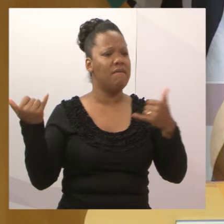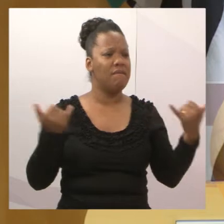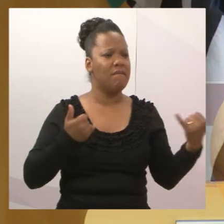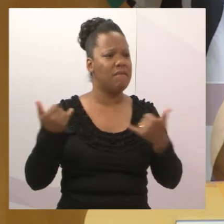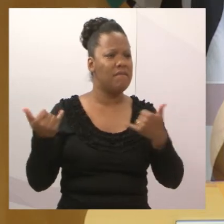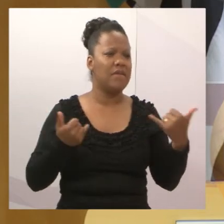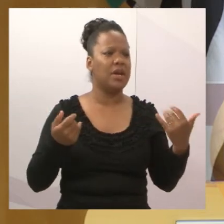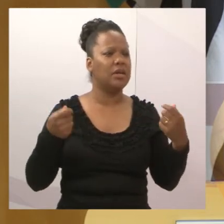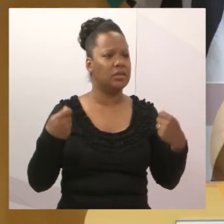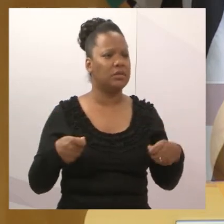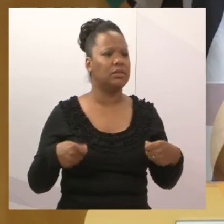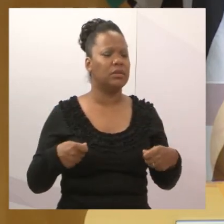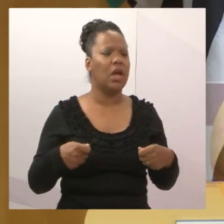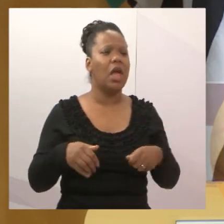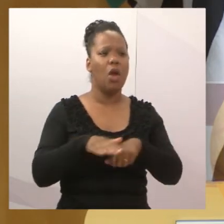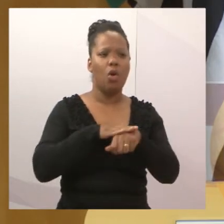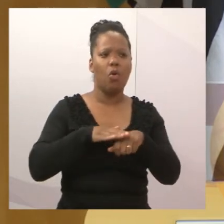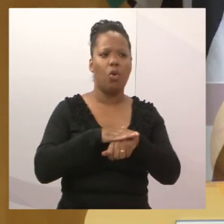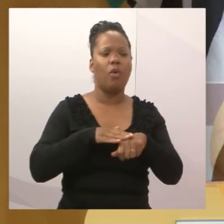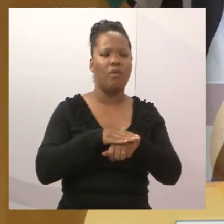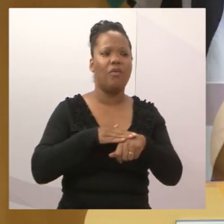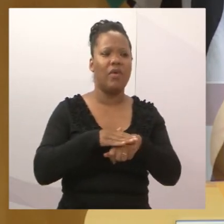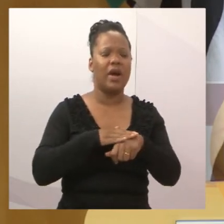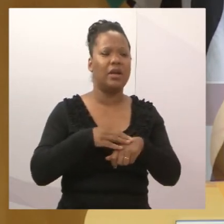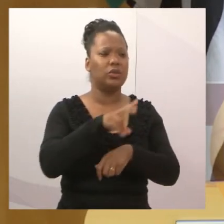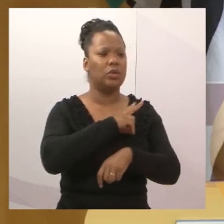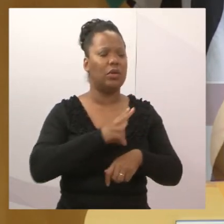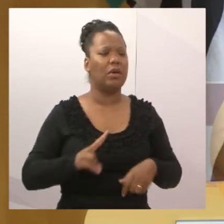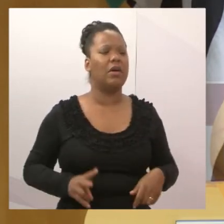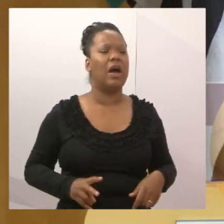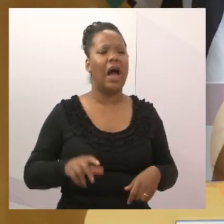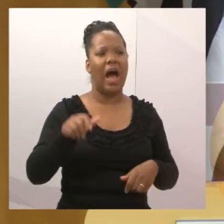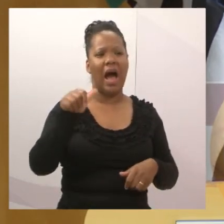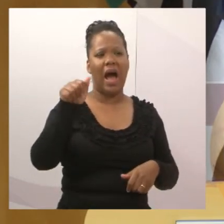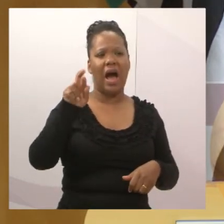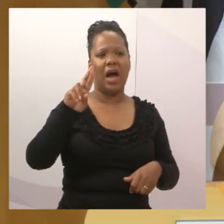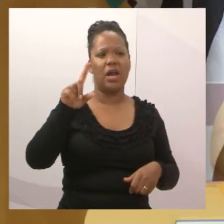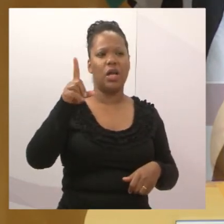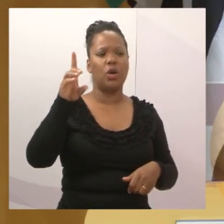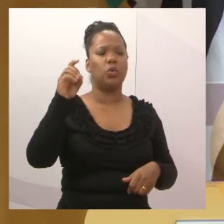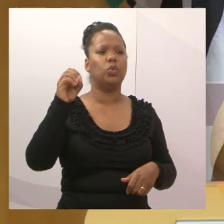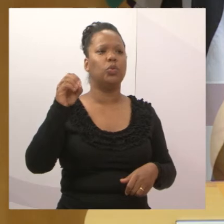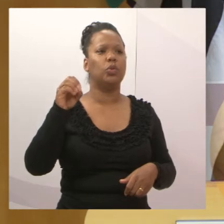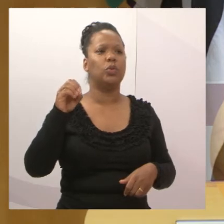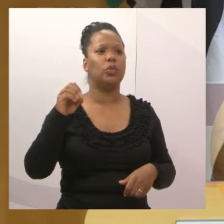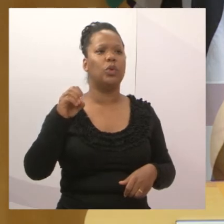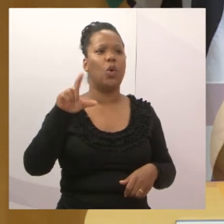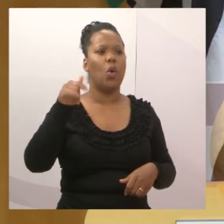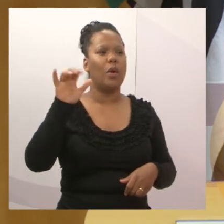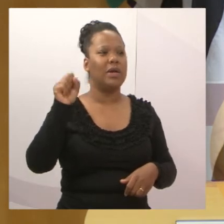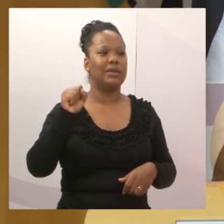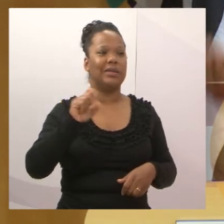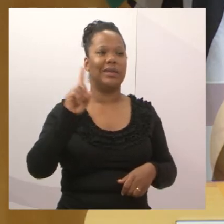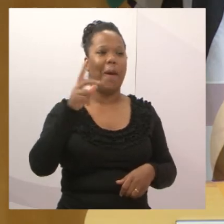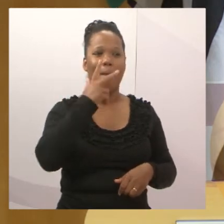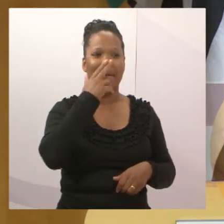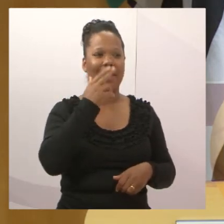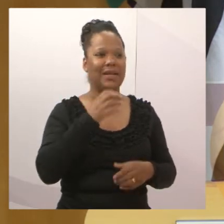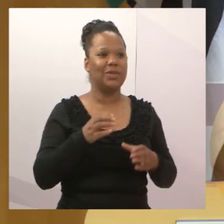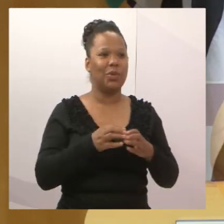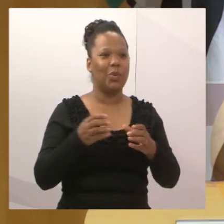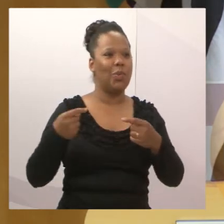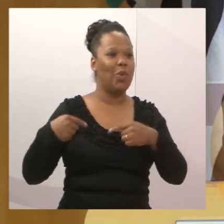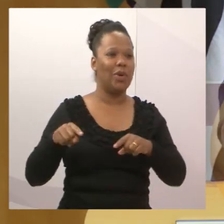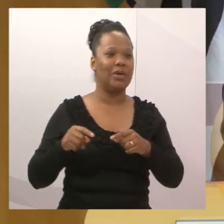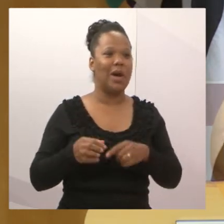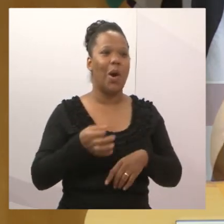eu converso muito com o vereador Flavinho, com o vereador Arildo, né? Eu até digo, tem hora para eles, né? Nem parece que é oposição, né? Porque as